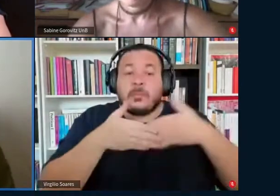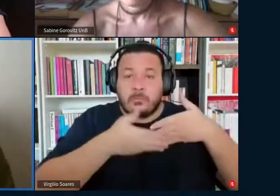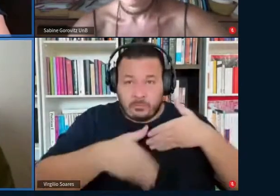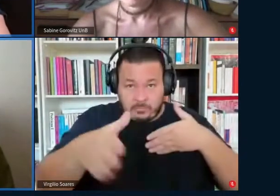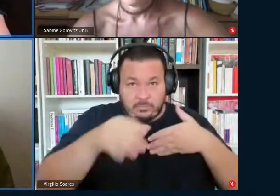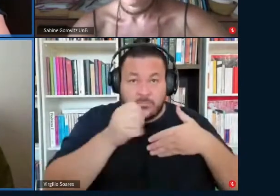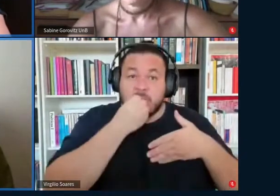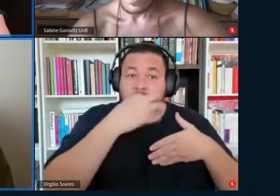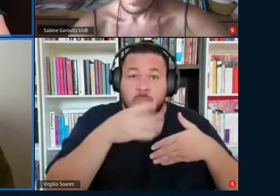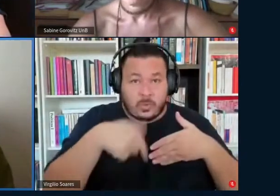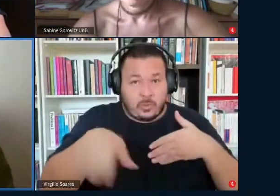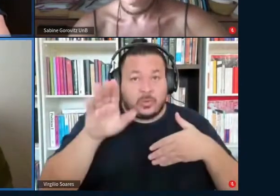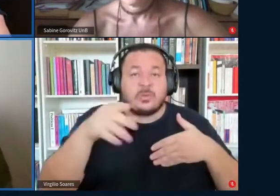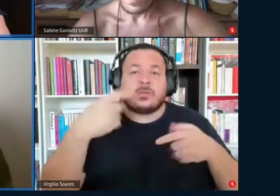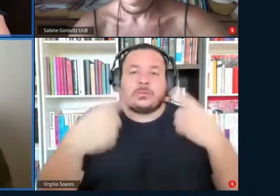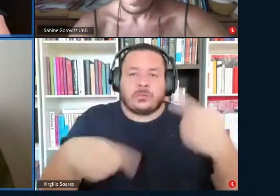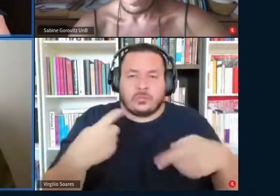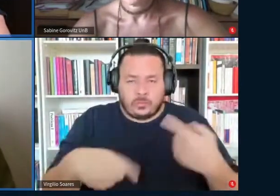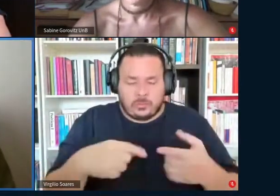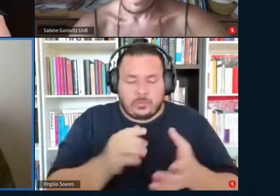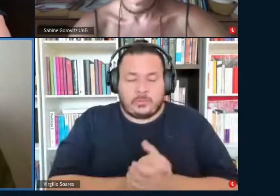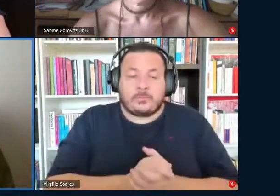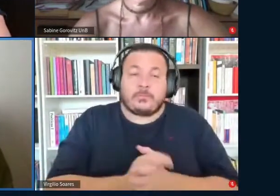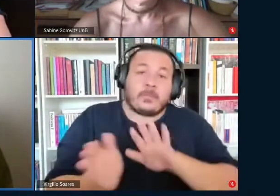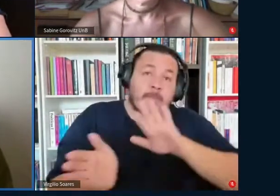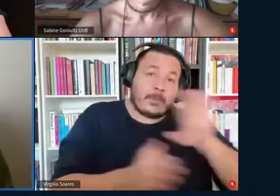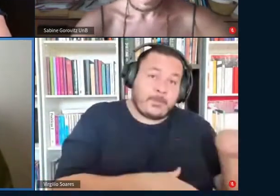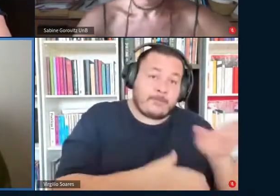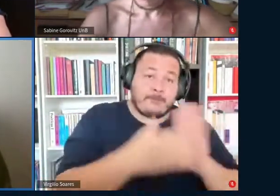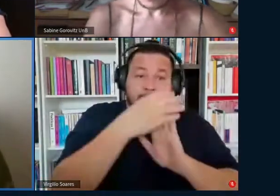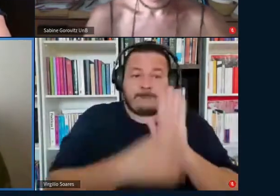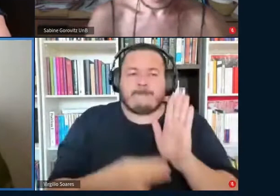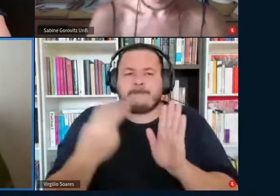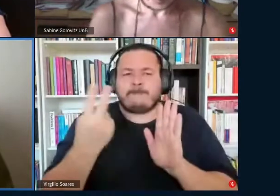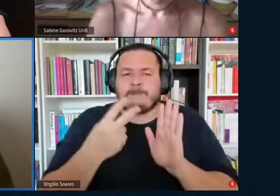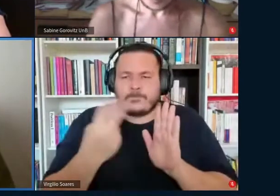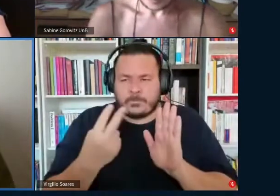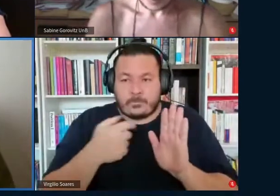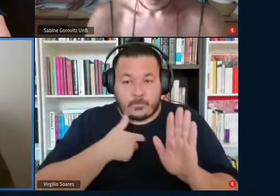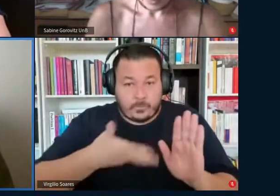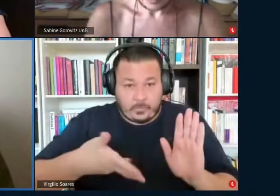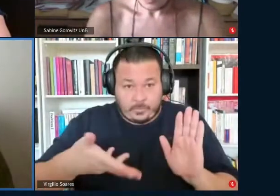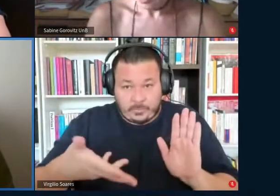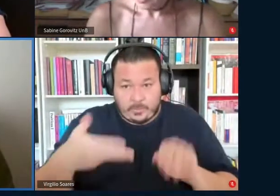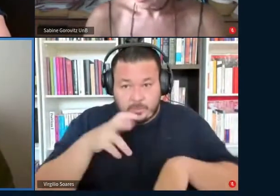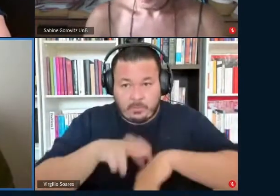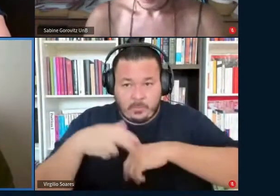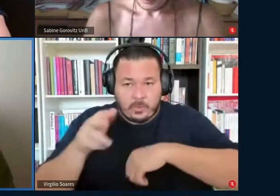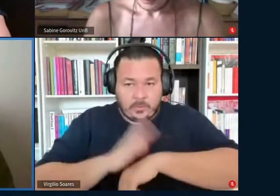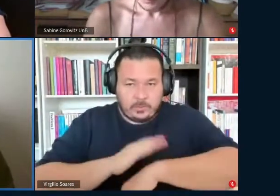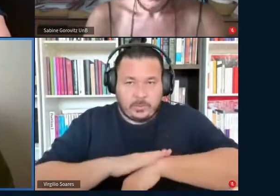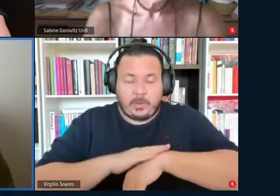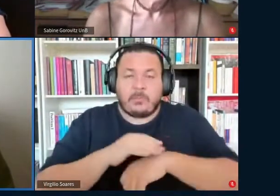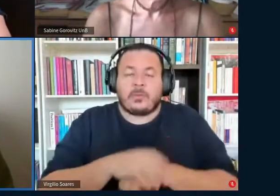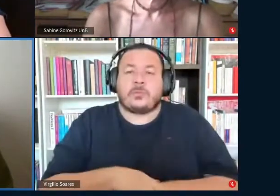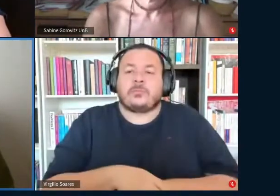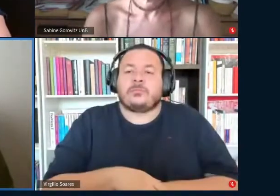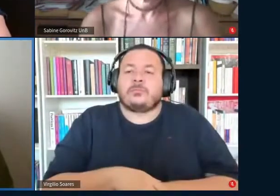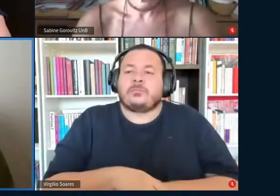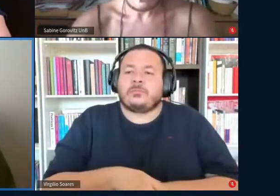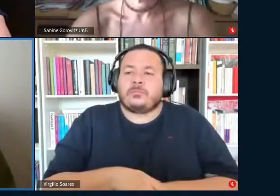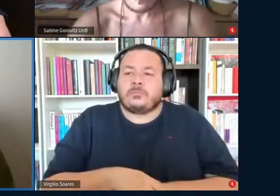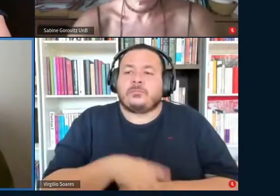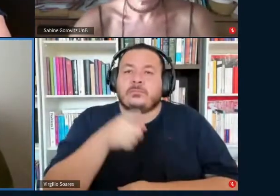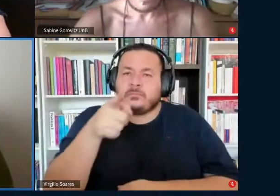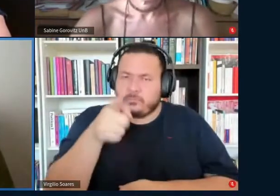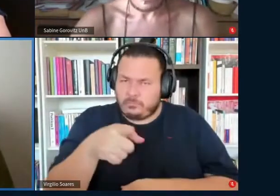para ser discutida. No seu capítulo 2, também achei, vou dar uma corrida aqui por conta do tempo, você também